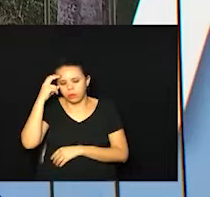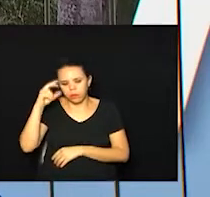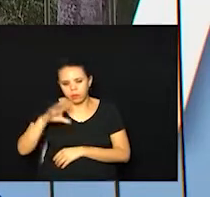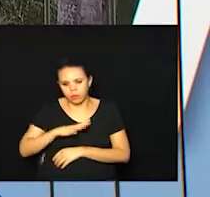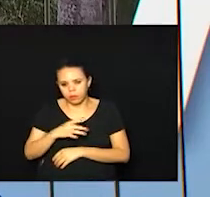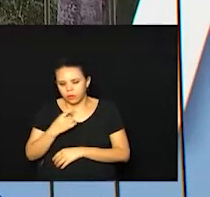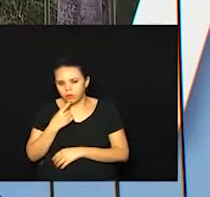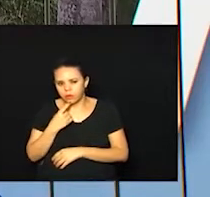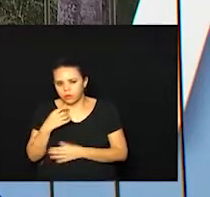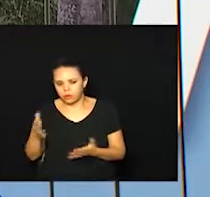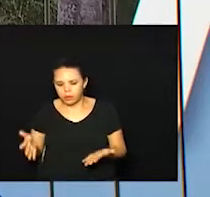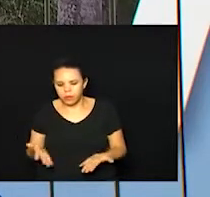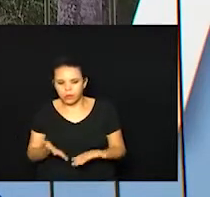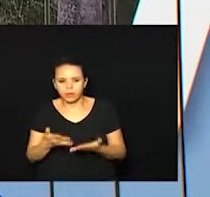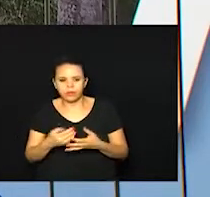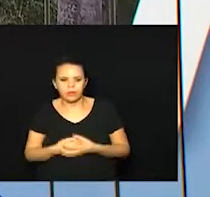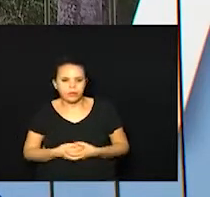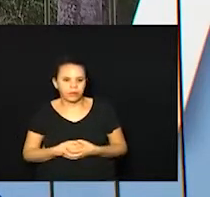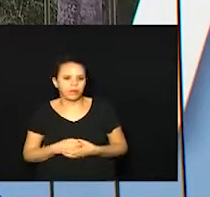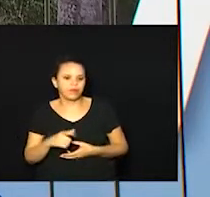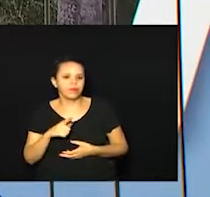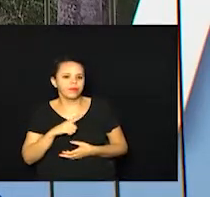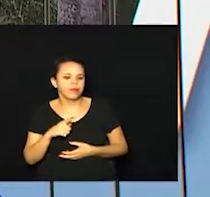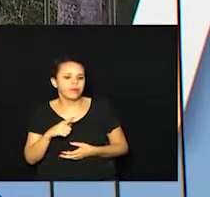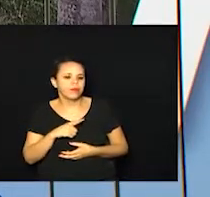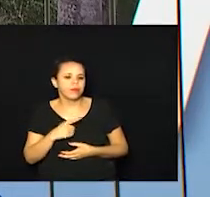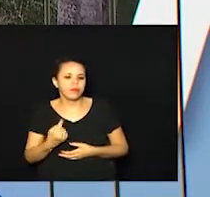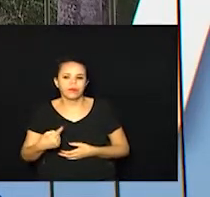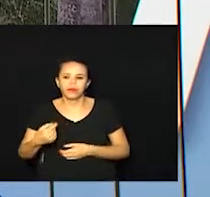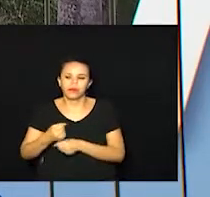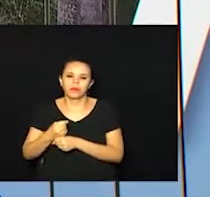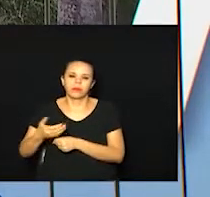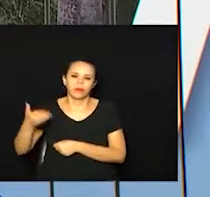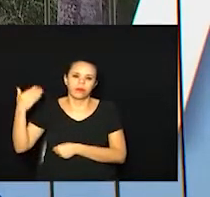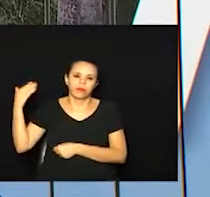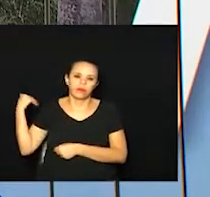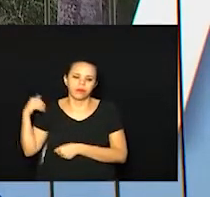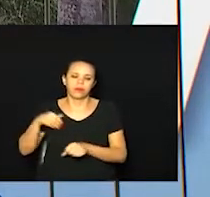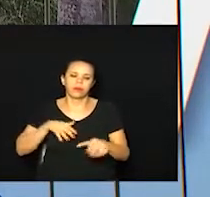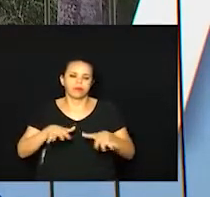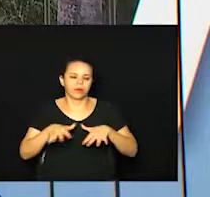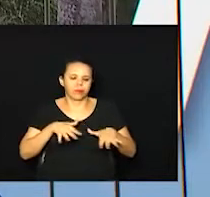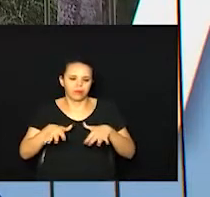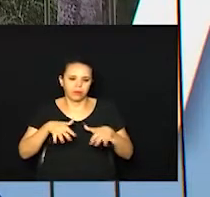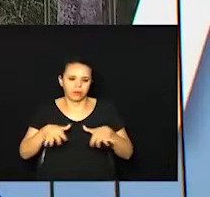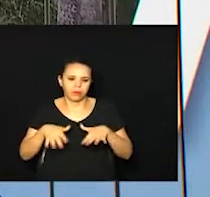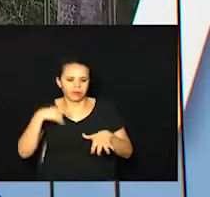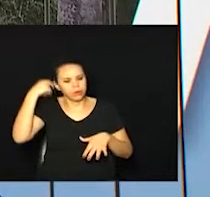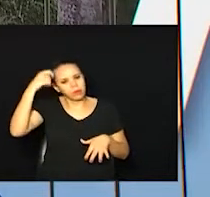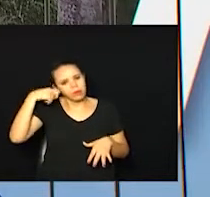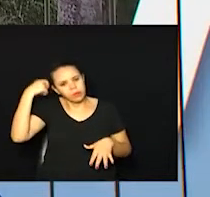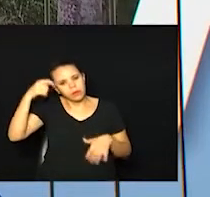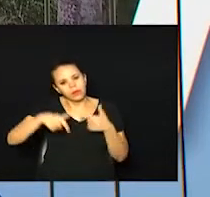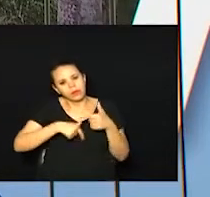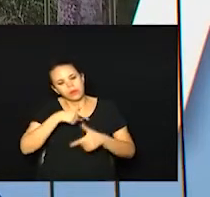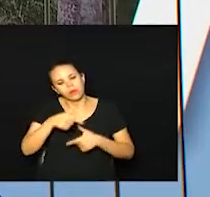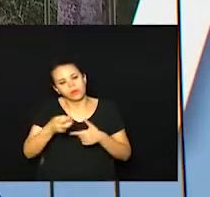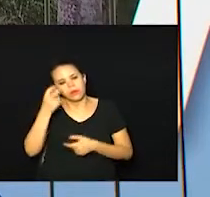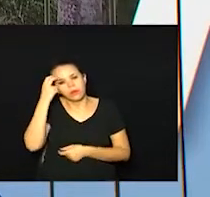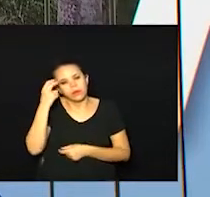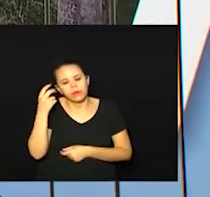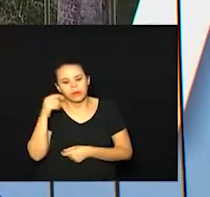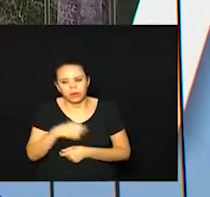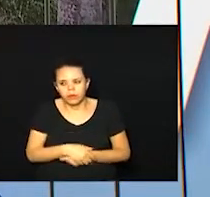Campinas, teve uma década de muita mobilização de artistas, trabalhadores da